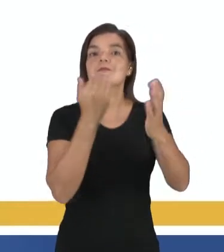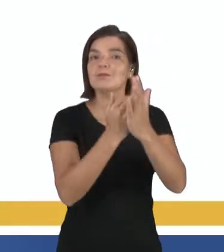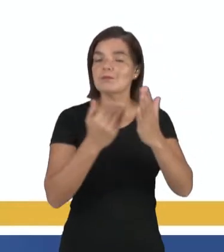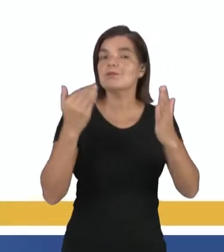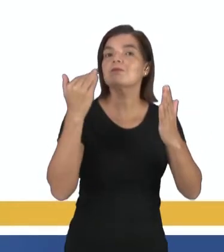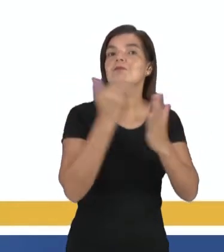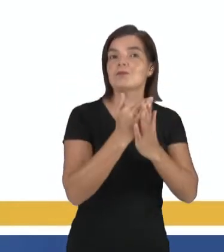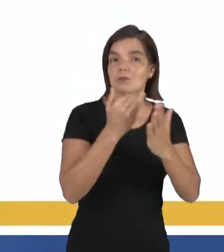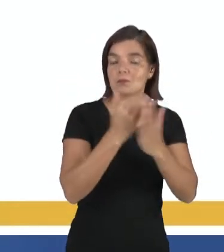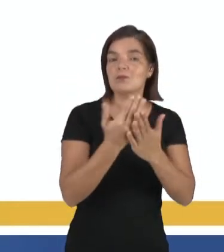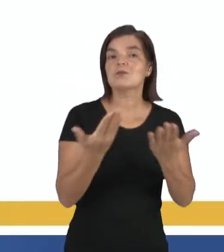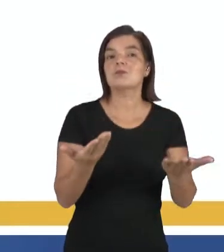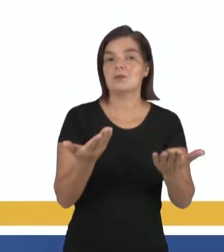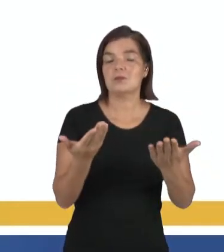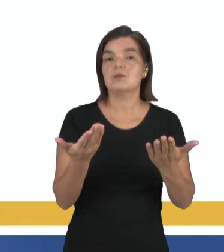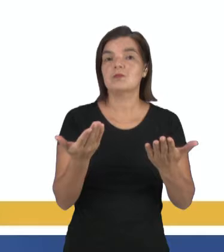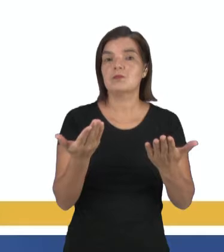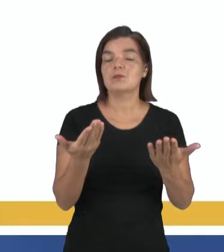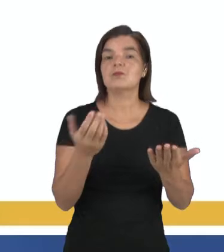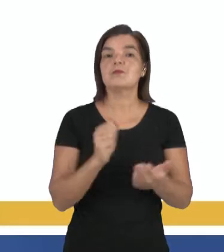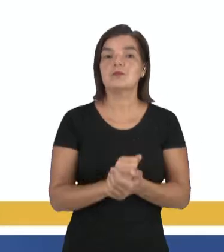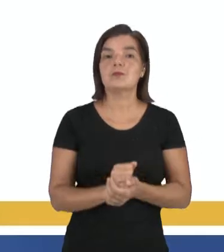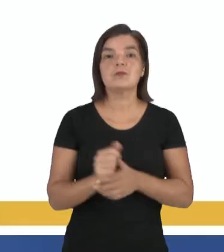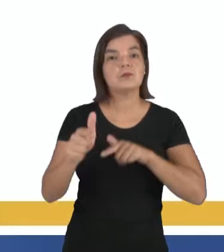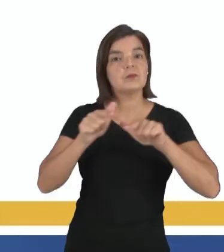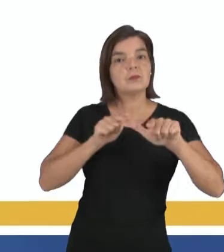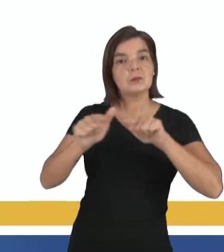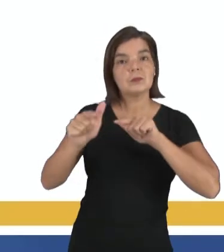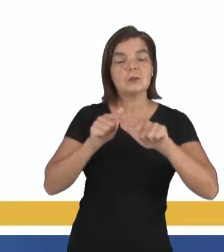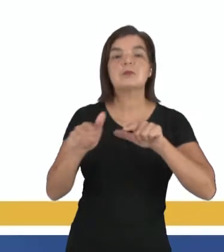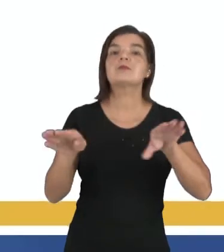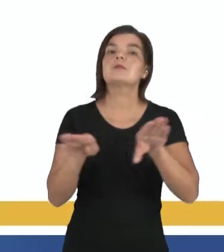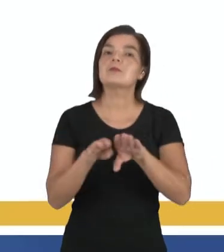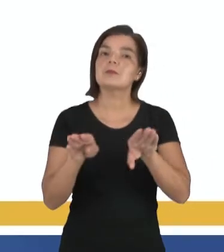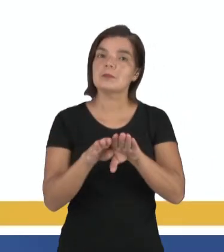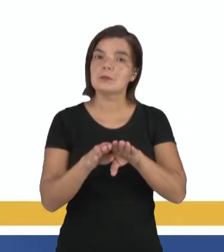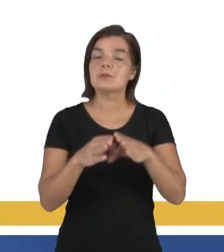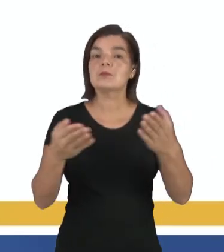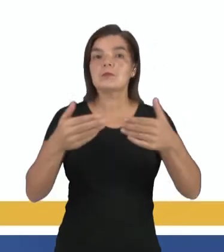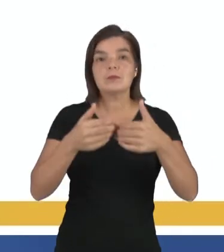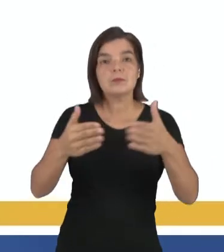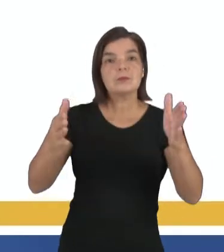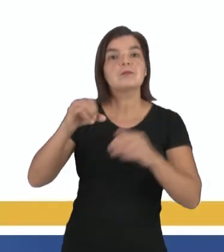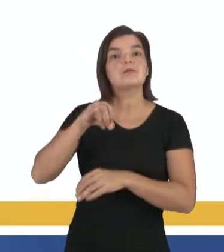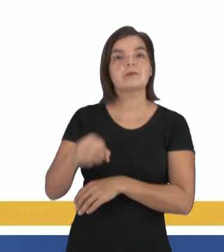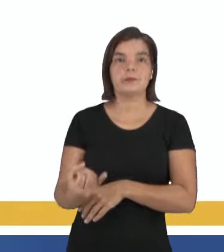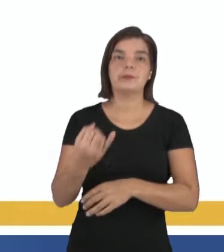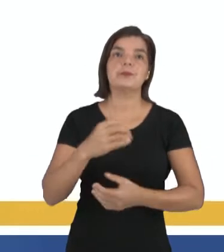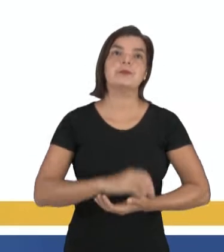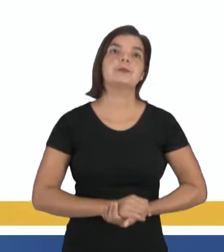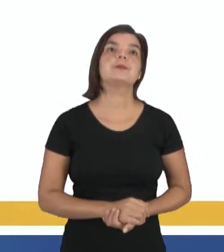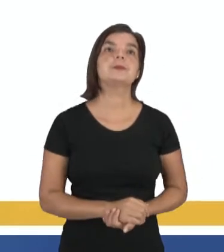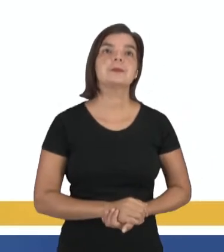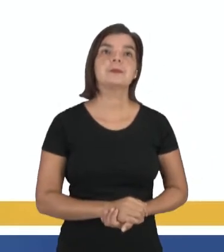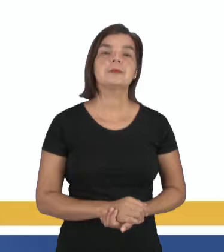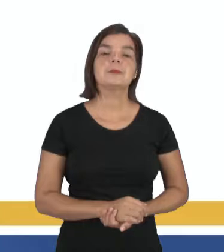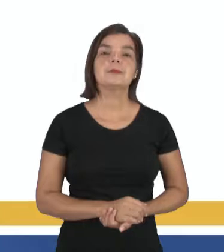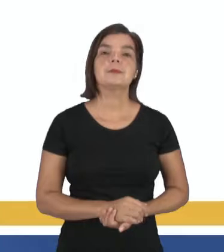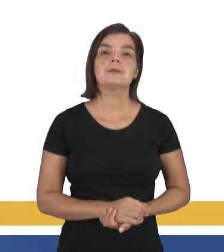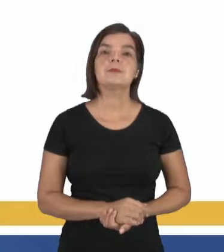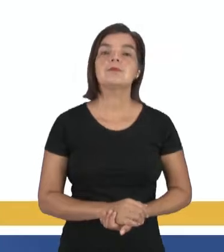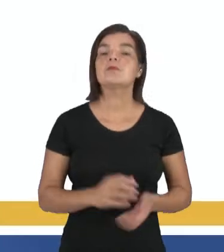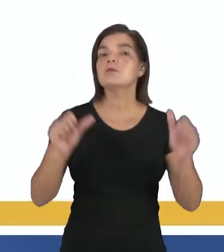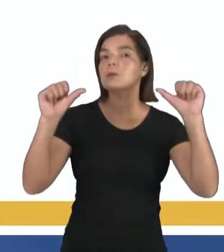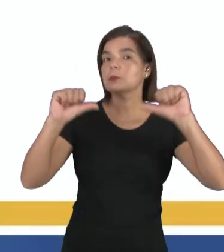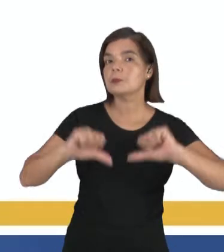aumentar a demanda, né, a questão de serviços, e isso faz também com que abram mais oportunidades.